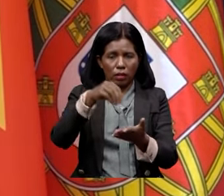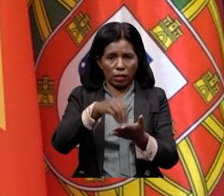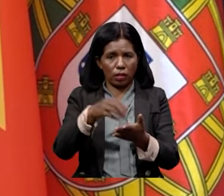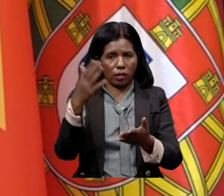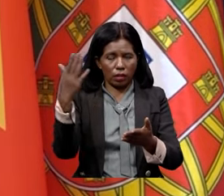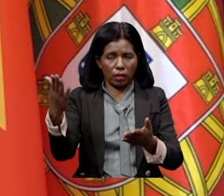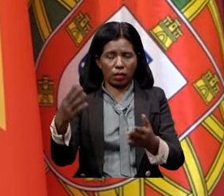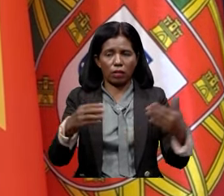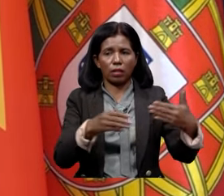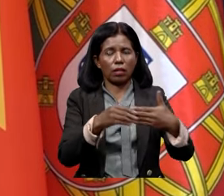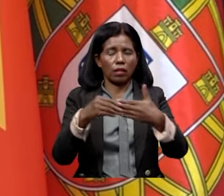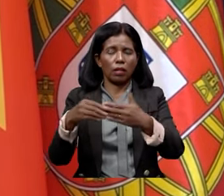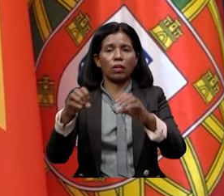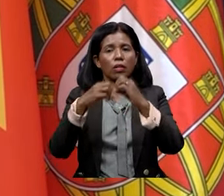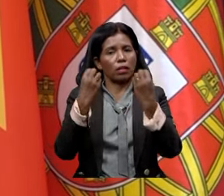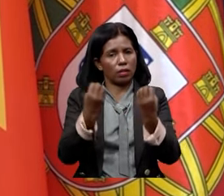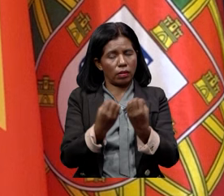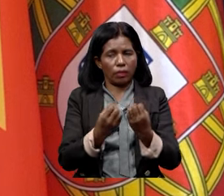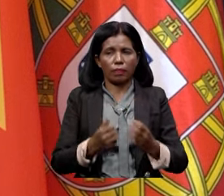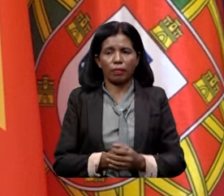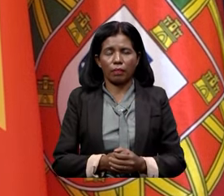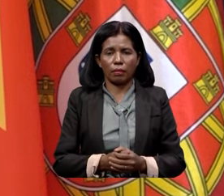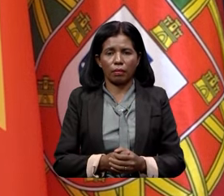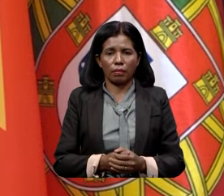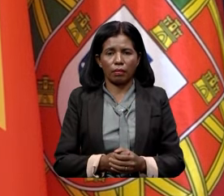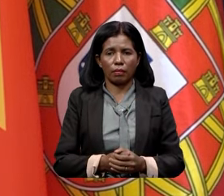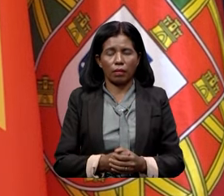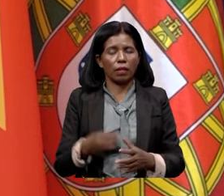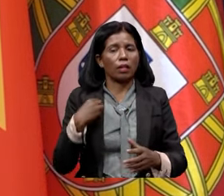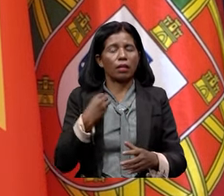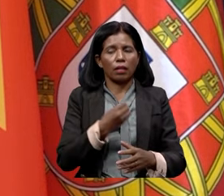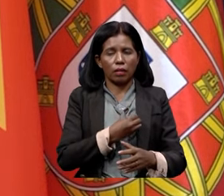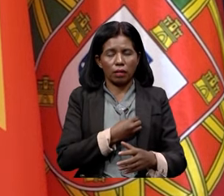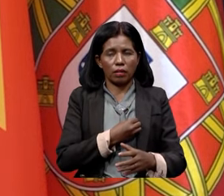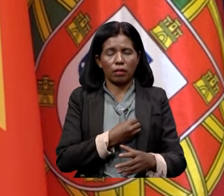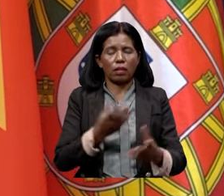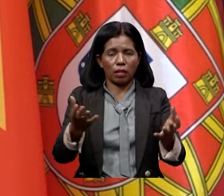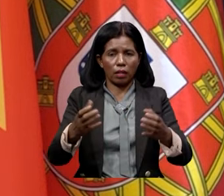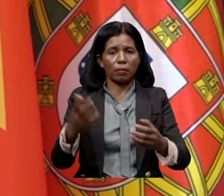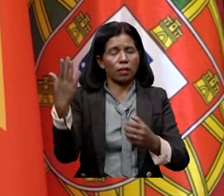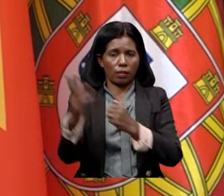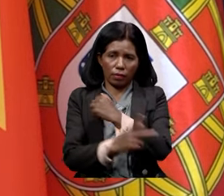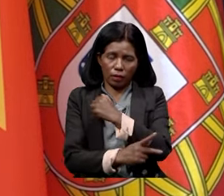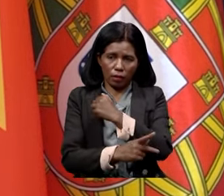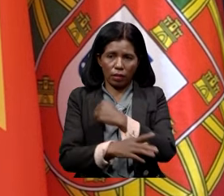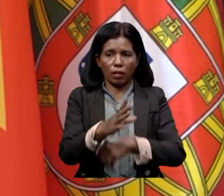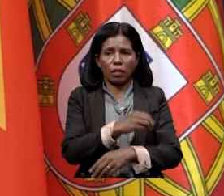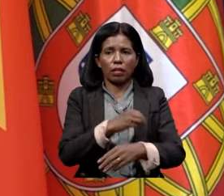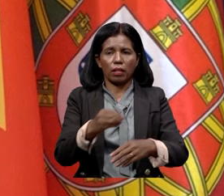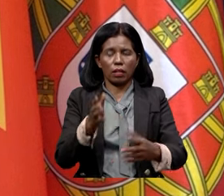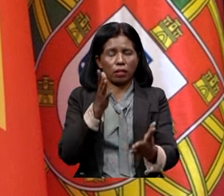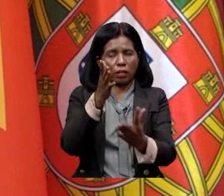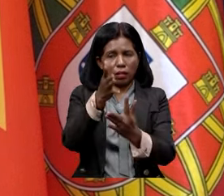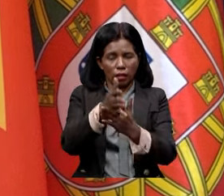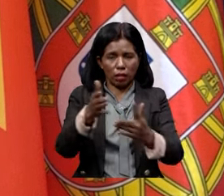esta organização. Do mesmo modo, nós seremos em Portugal, como temos sido, a porta de entrada